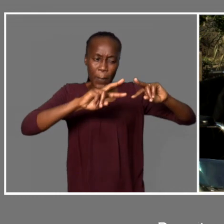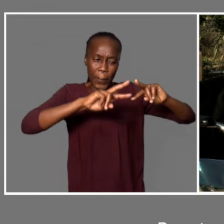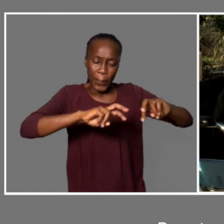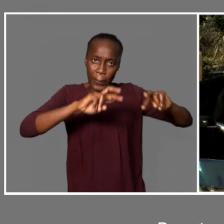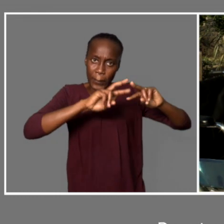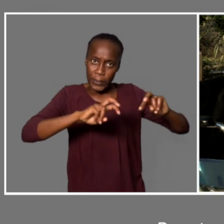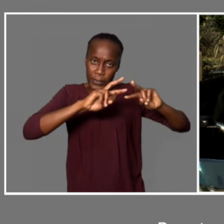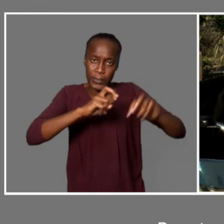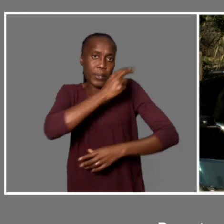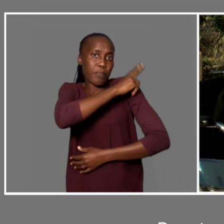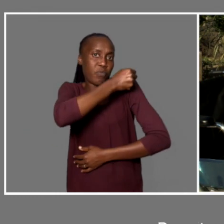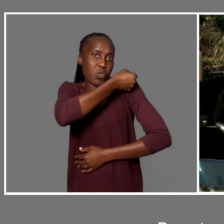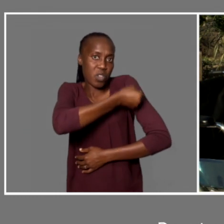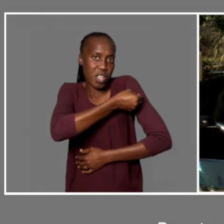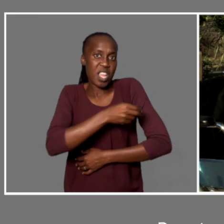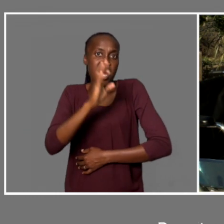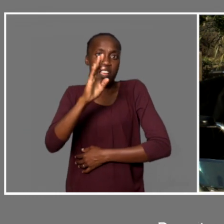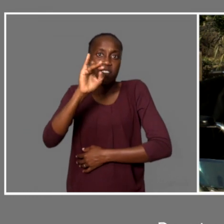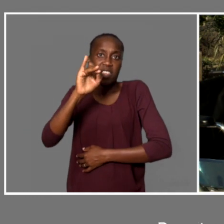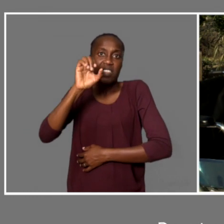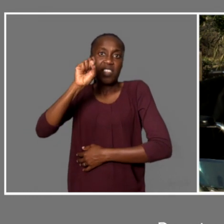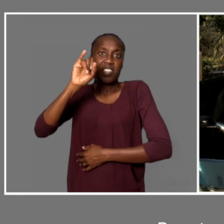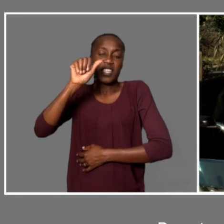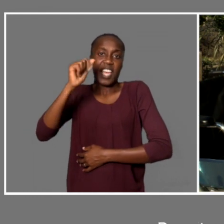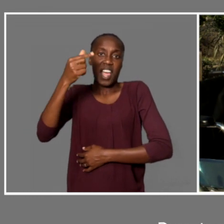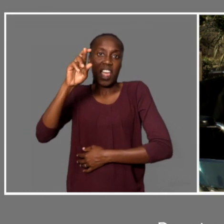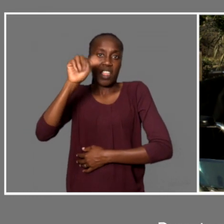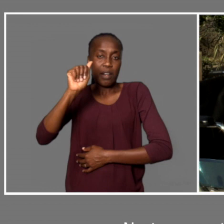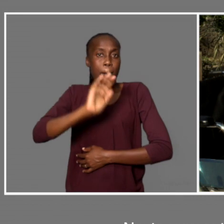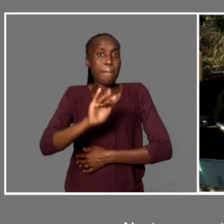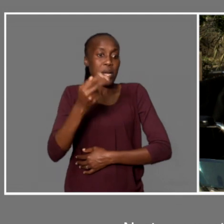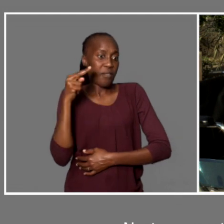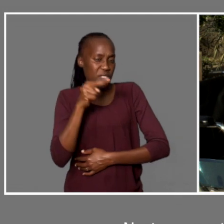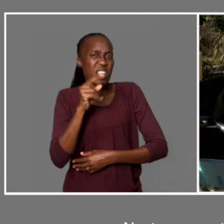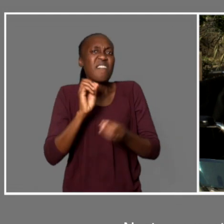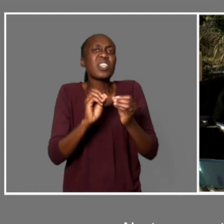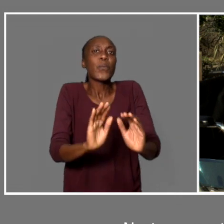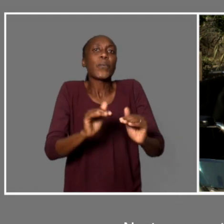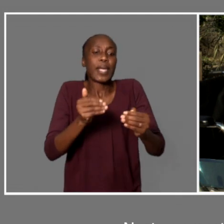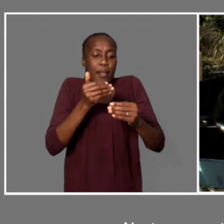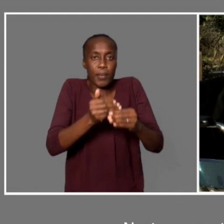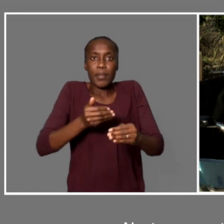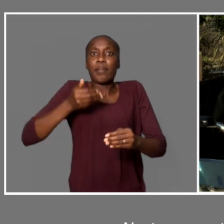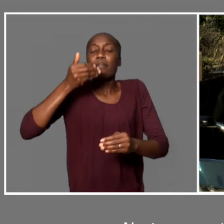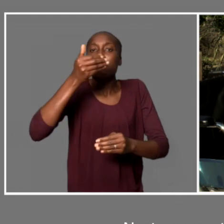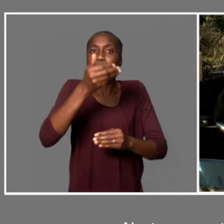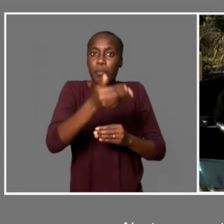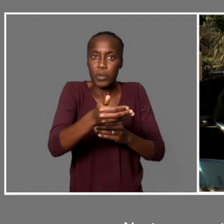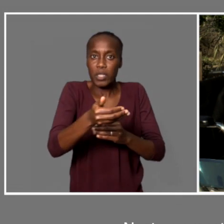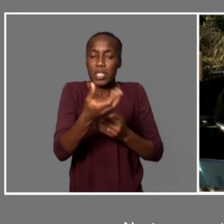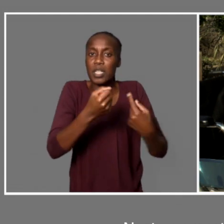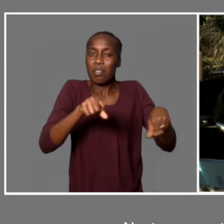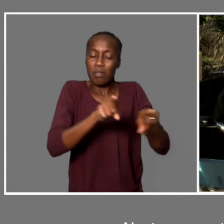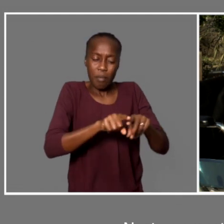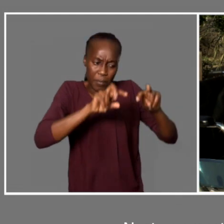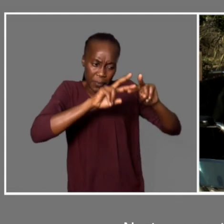Então durante a consulta com o fisiatra vamos ver qual seria a abordagem. Mas do momento o que podemos fazer seria melhorar a